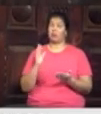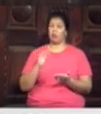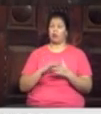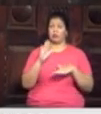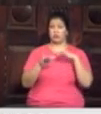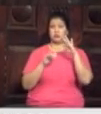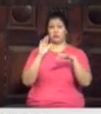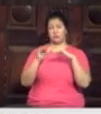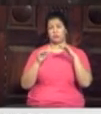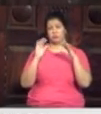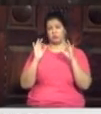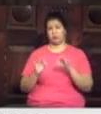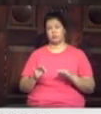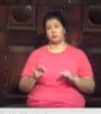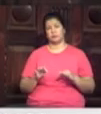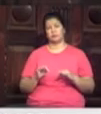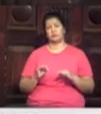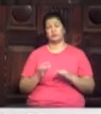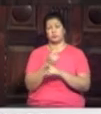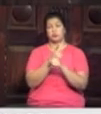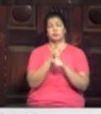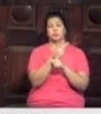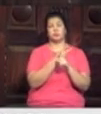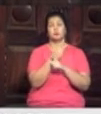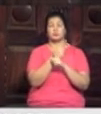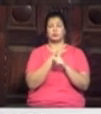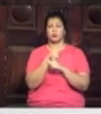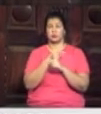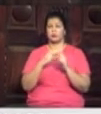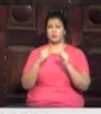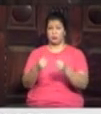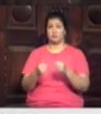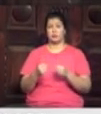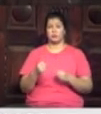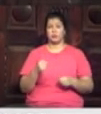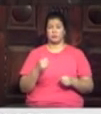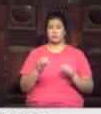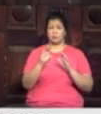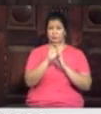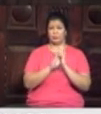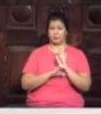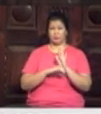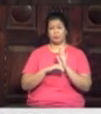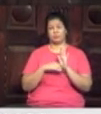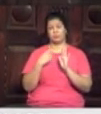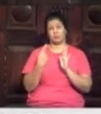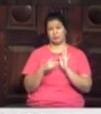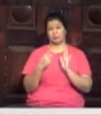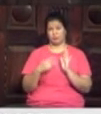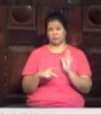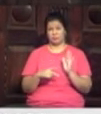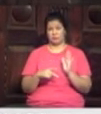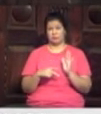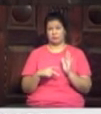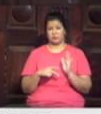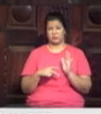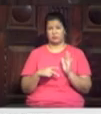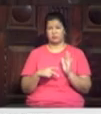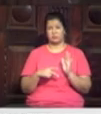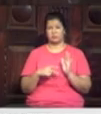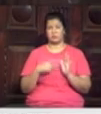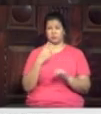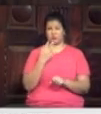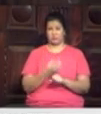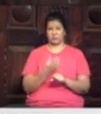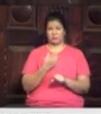provocado, de buscar o reconhecimento da inconstitucionalidade da matéria